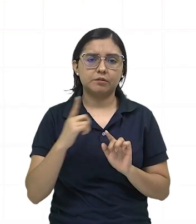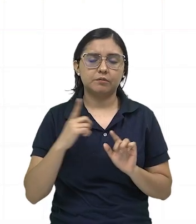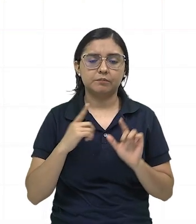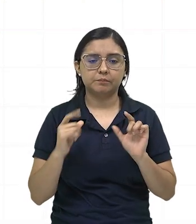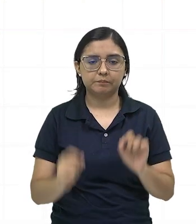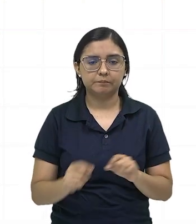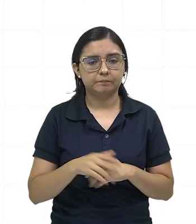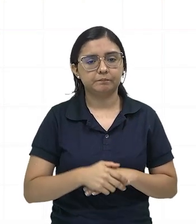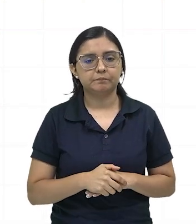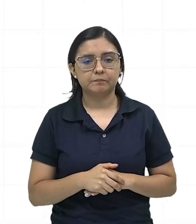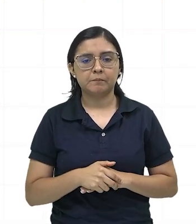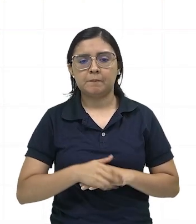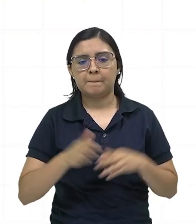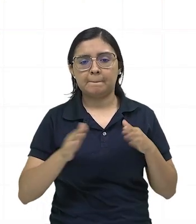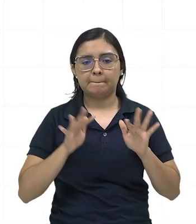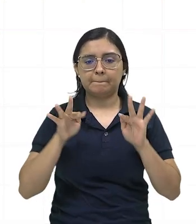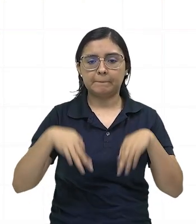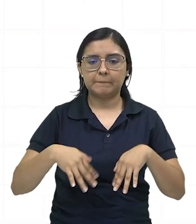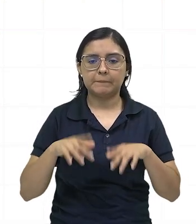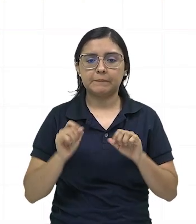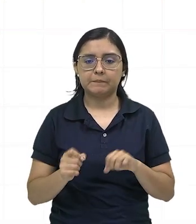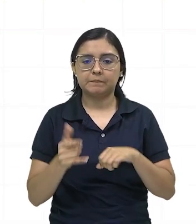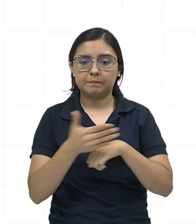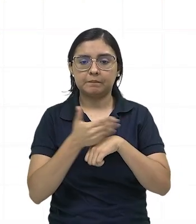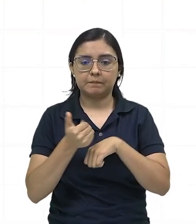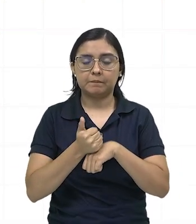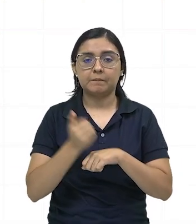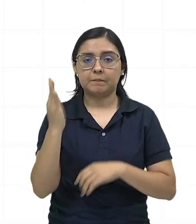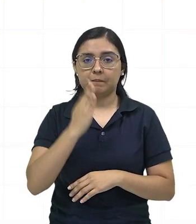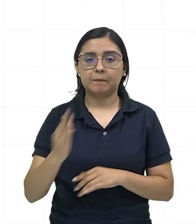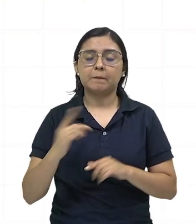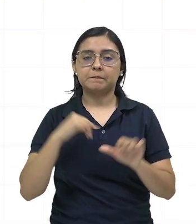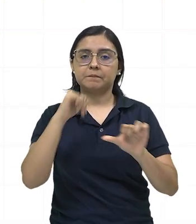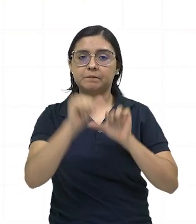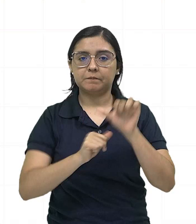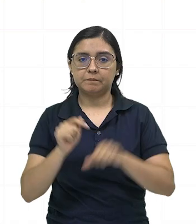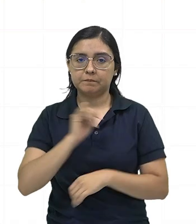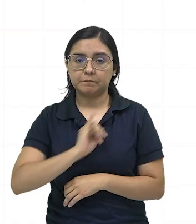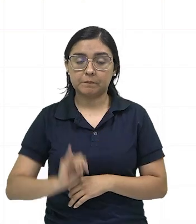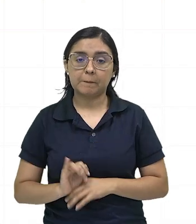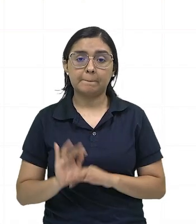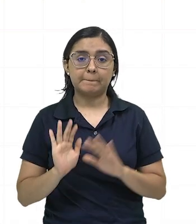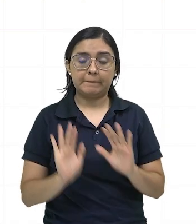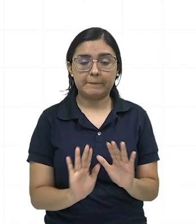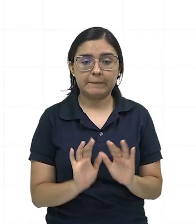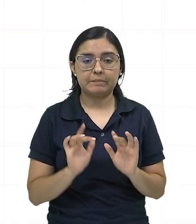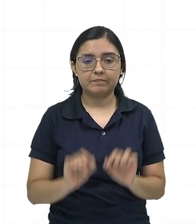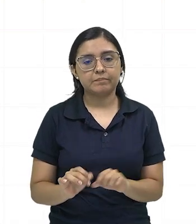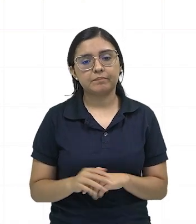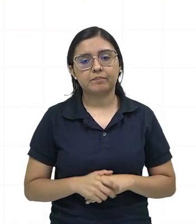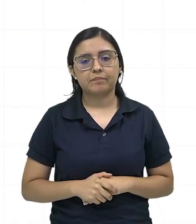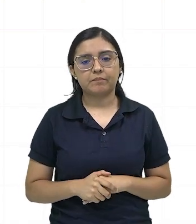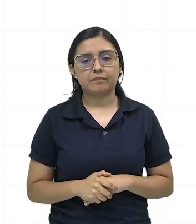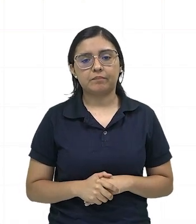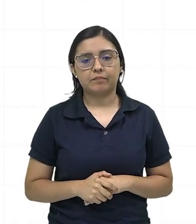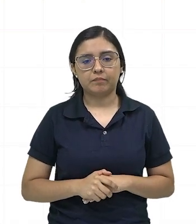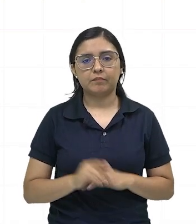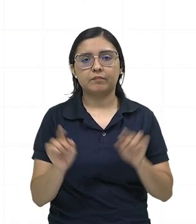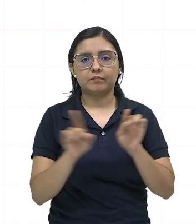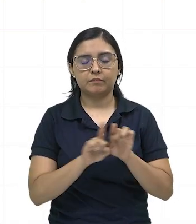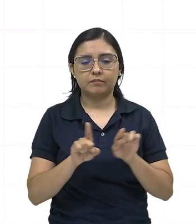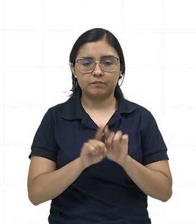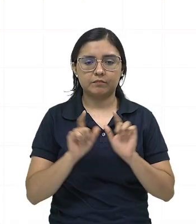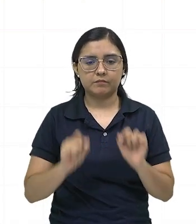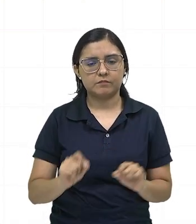da colônia Brasil para se tornar um império. Na verdade, nós vamos até mudar essa nomenclatura